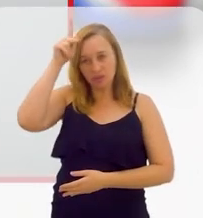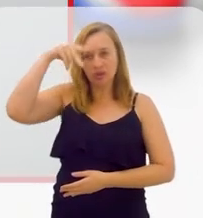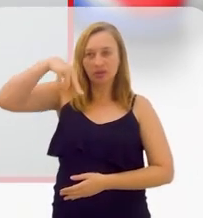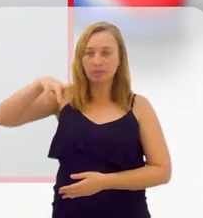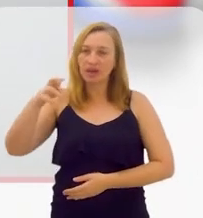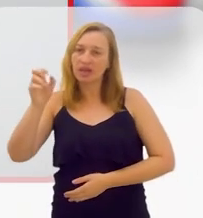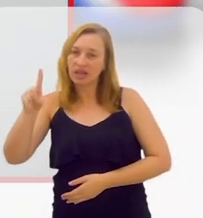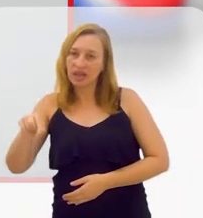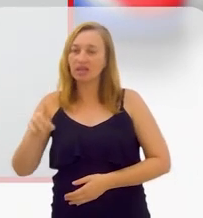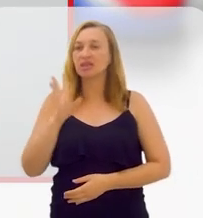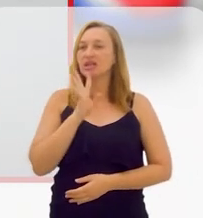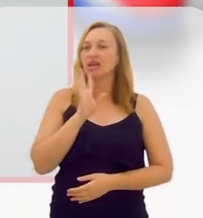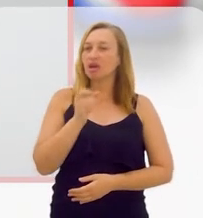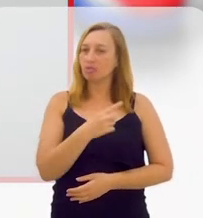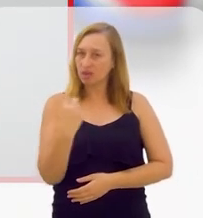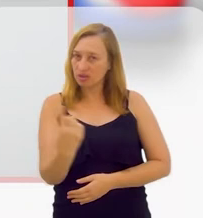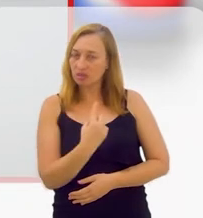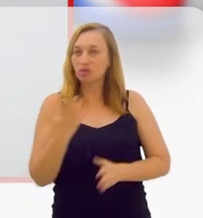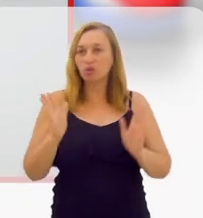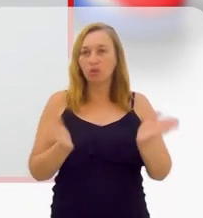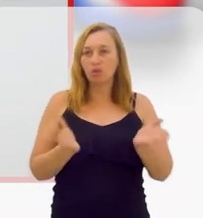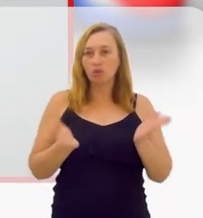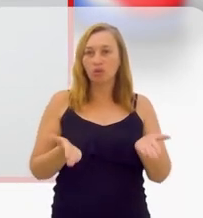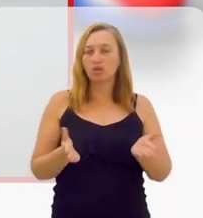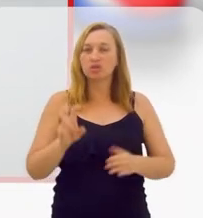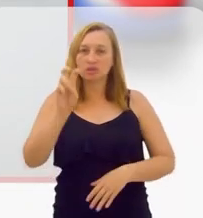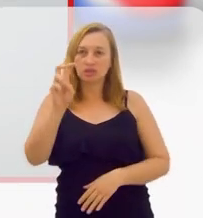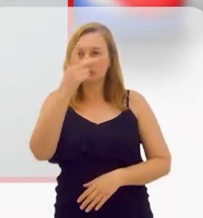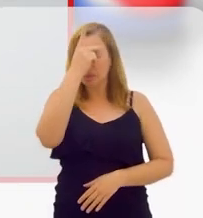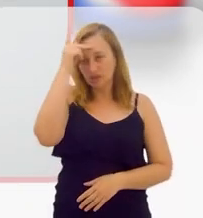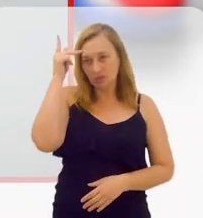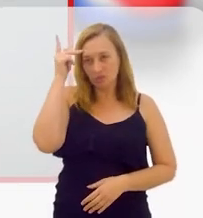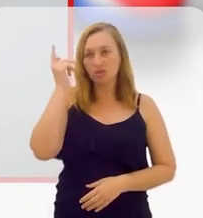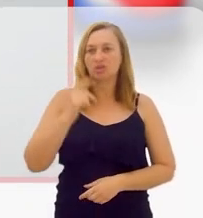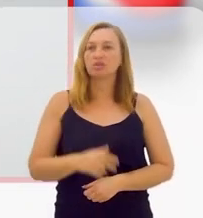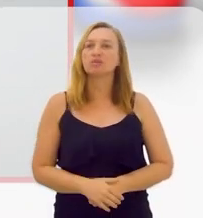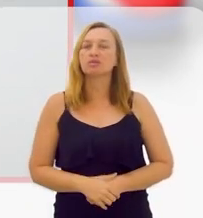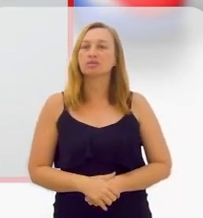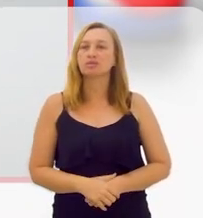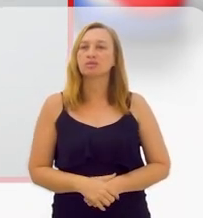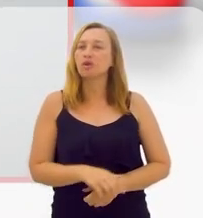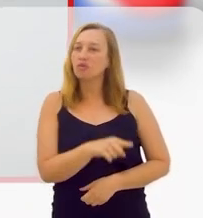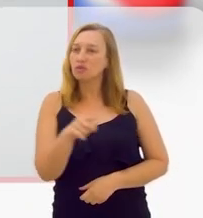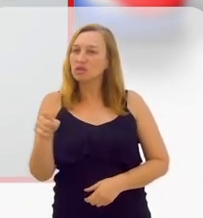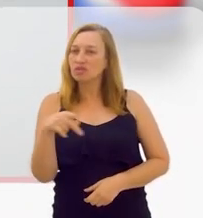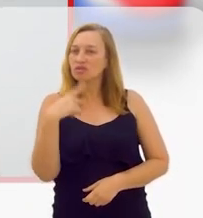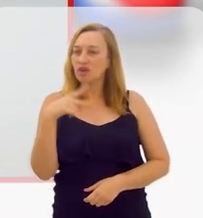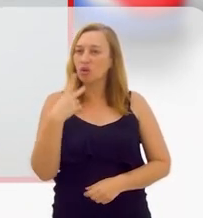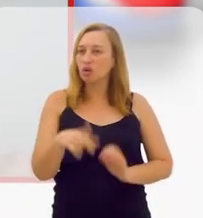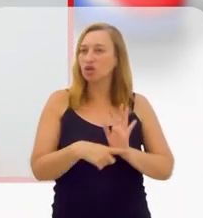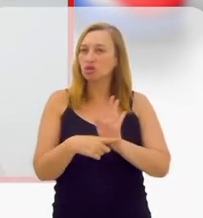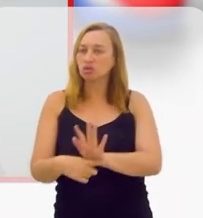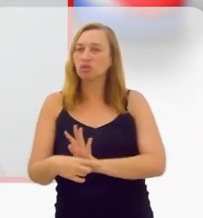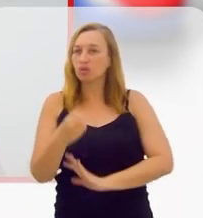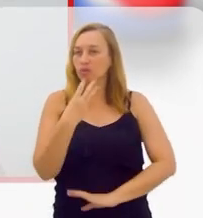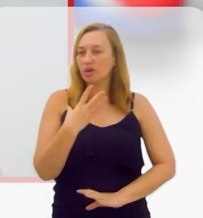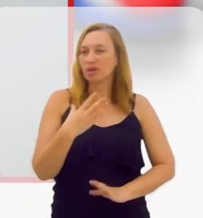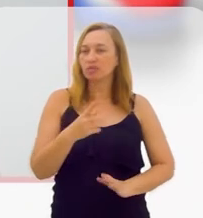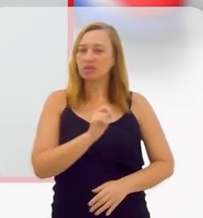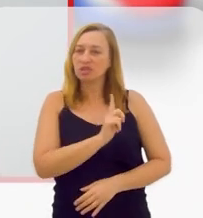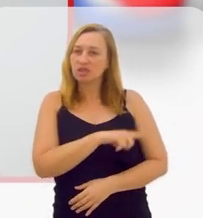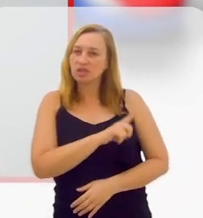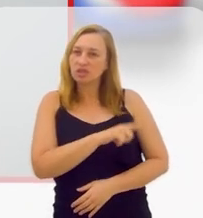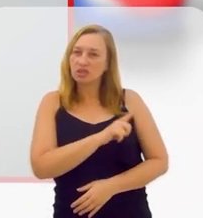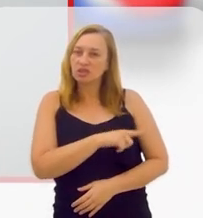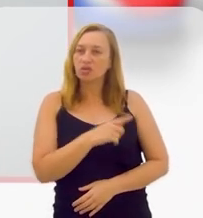está sendo bem legal para a gente. Hoje somos 5 pessoas. É, você citou aí que tem ajudado bastante na